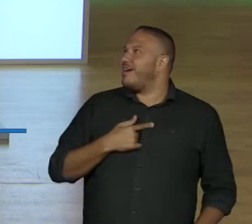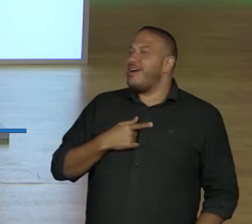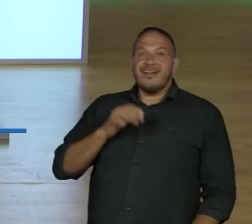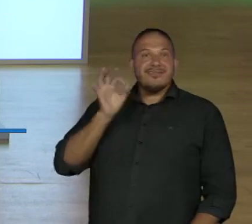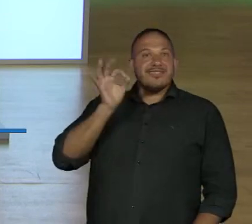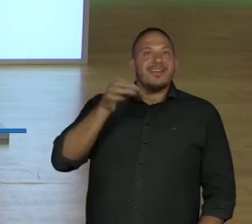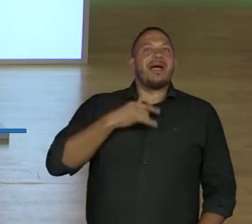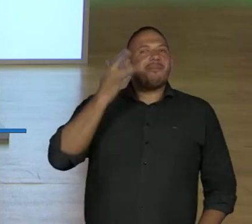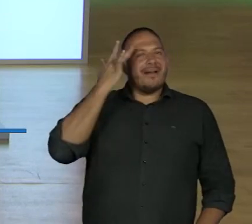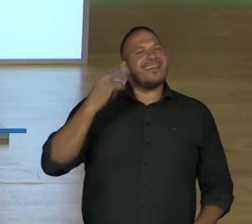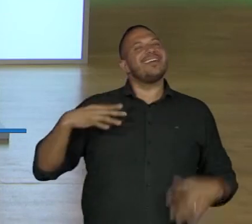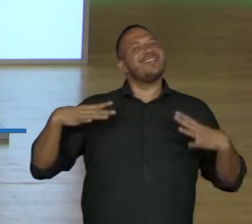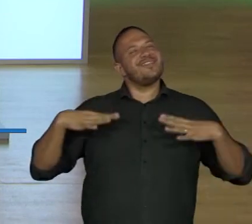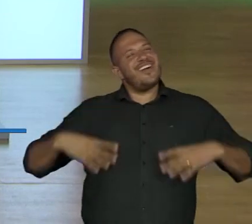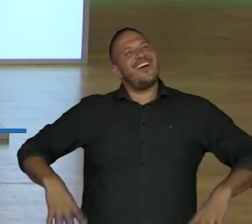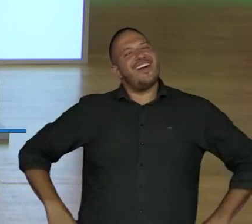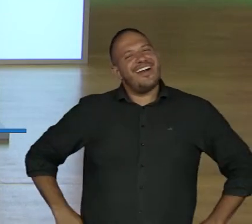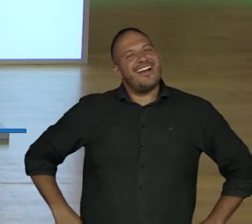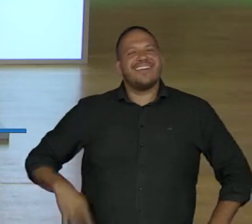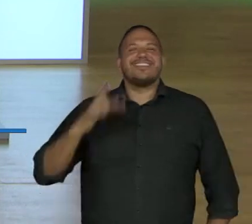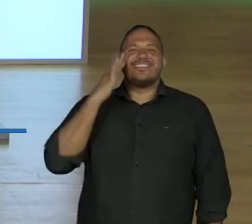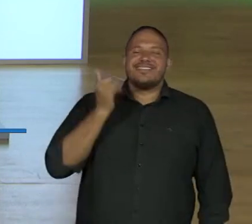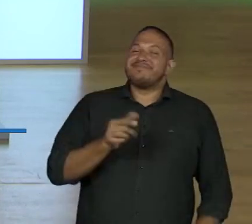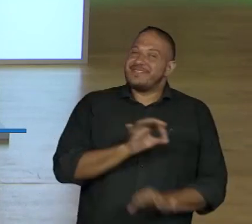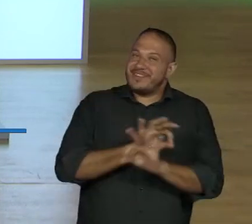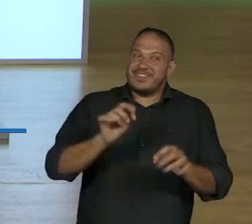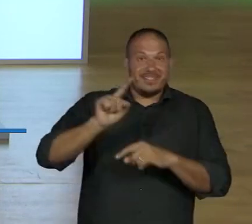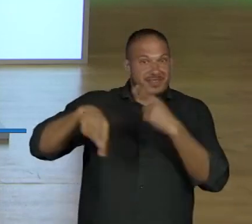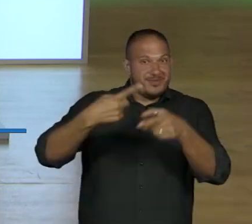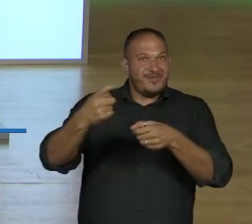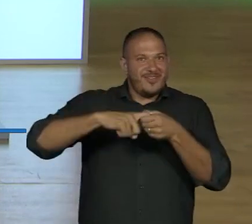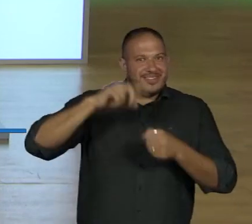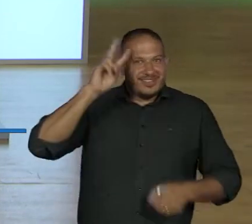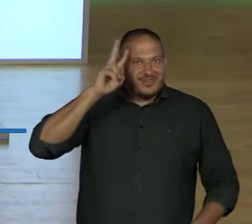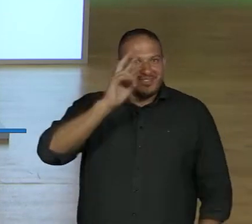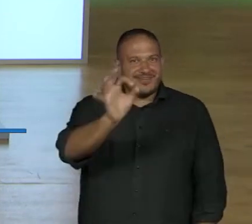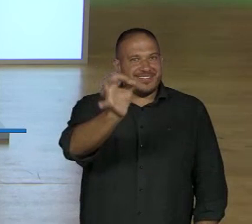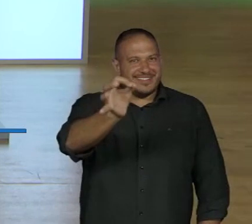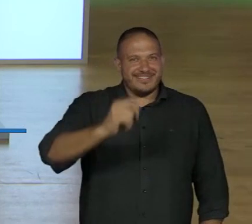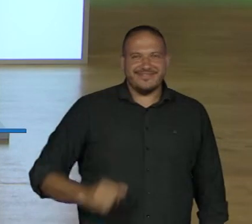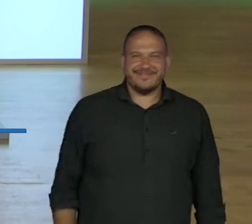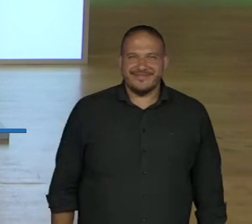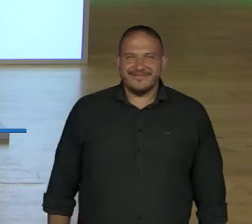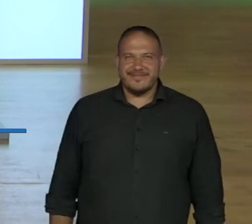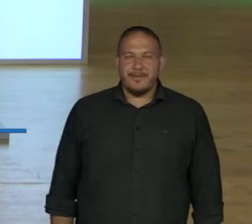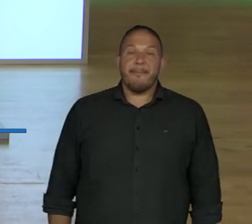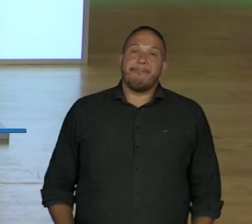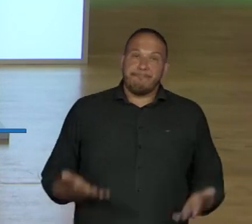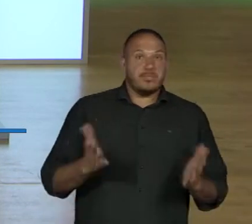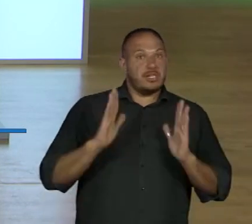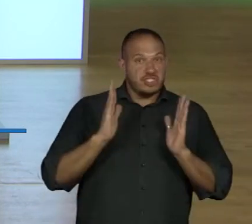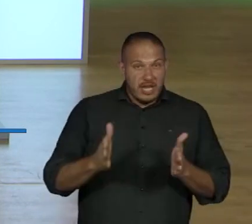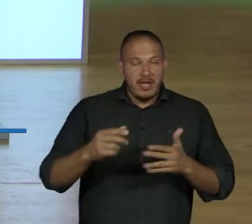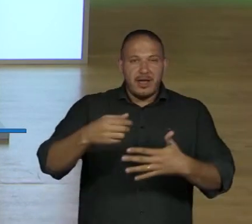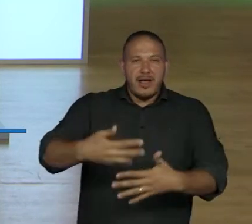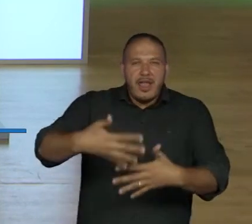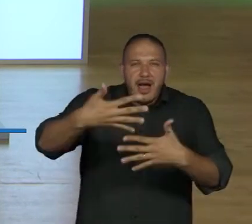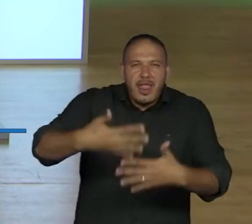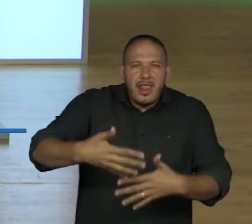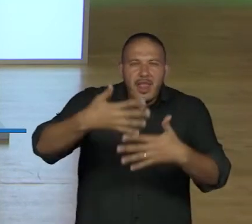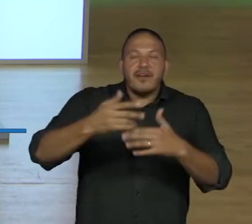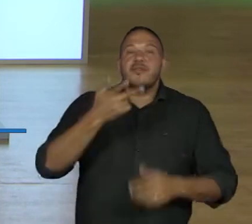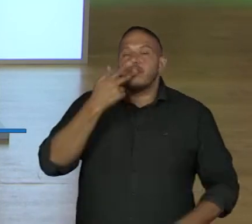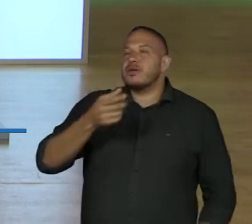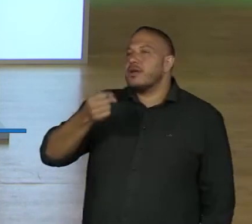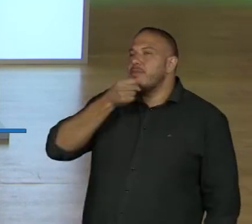aula, amanhã turminha. É folga. Amanhã a gente vai estar de folga e volta segunda-feira. Isso mesmo. Então, olha só, já apareceu aí que